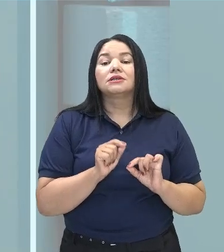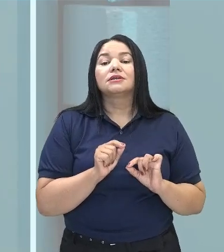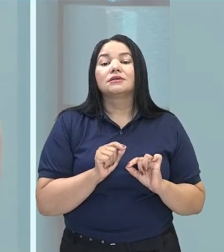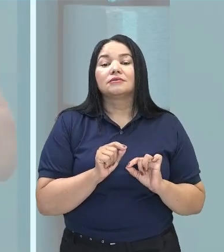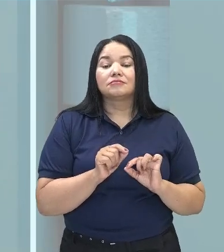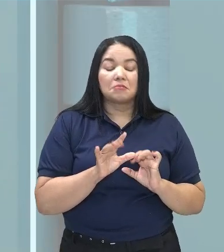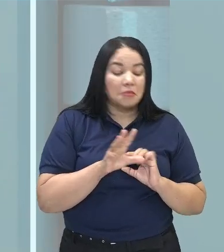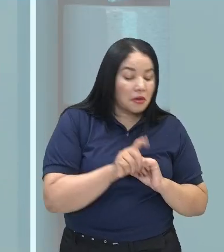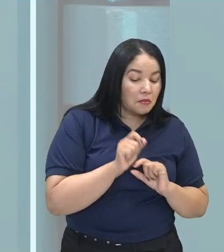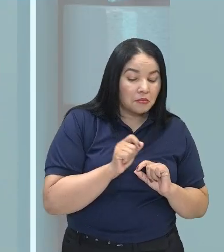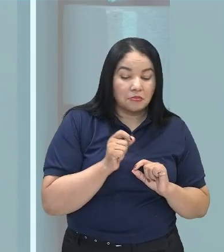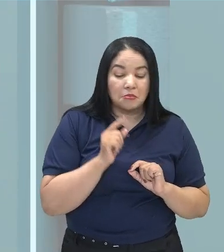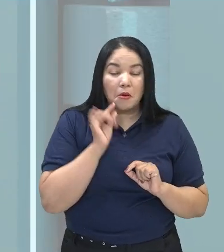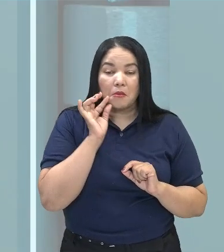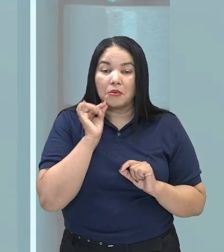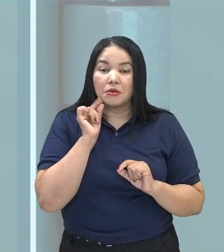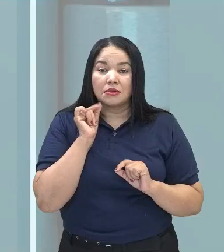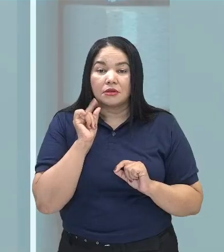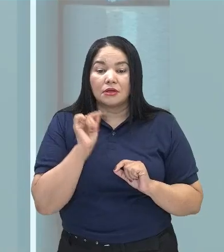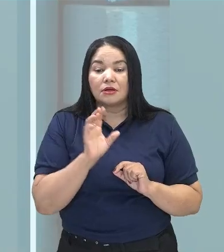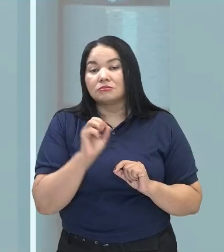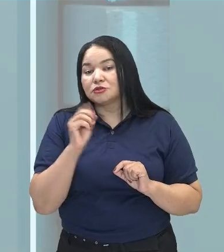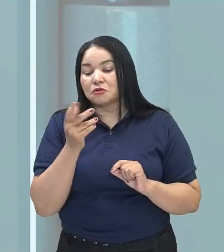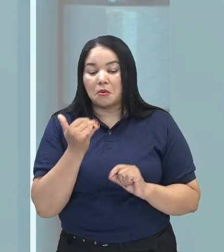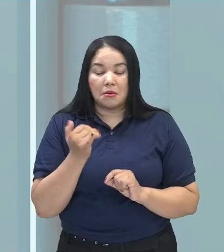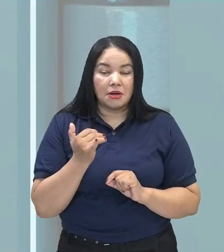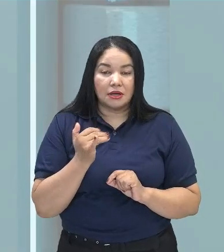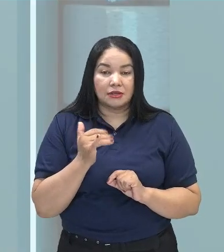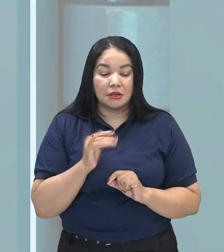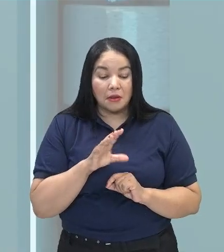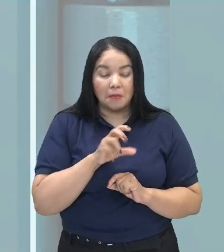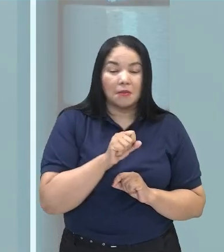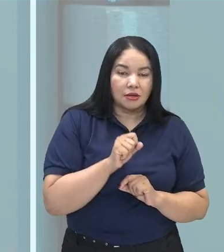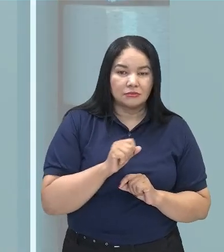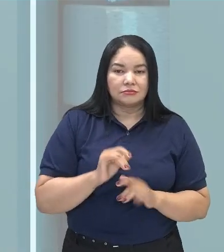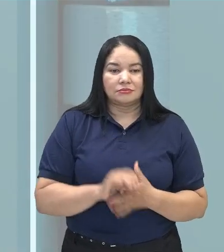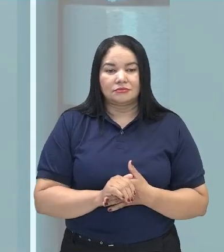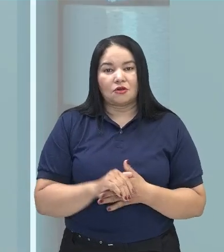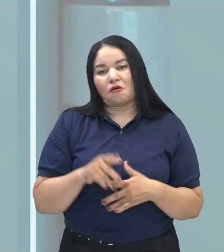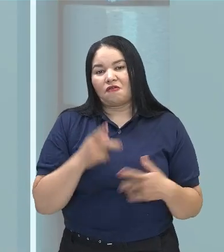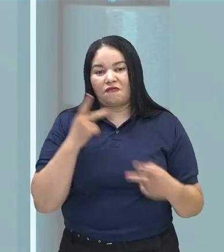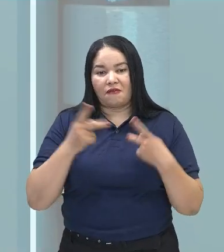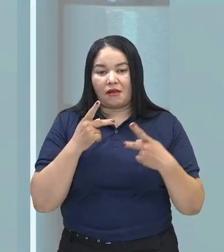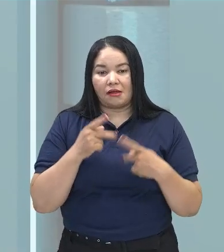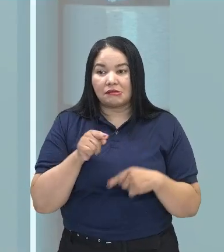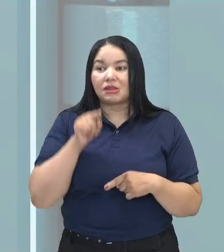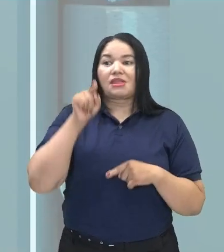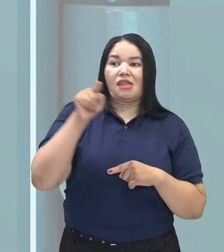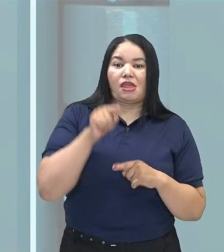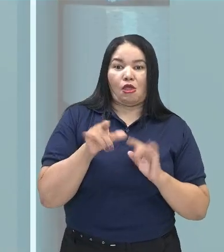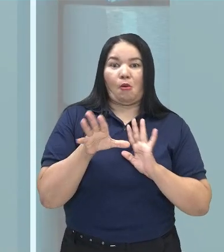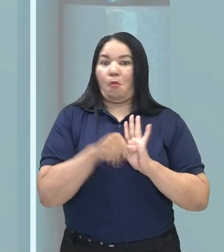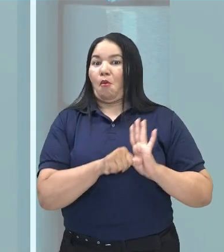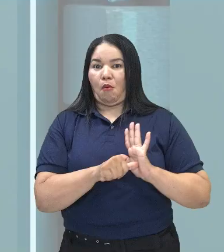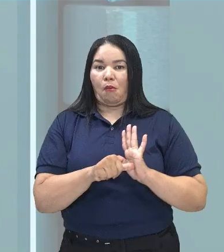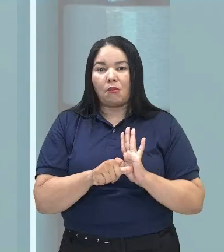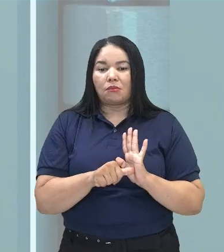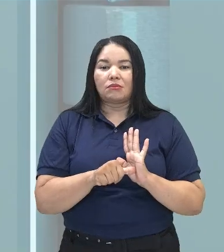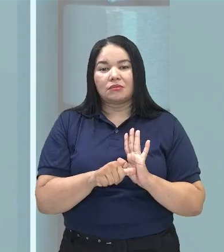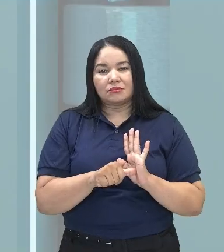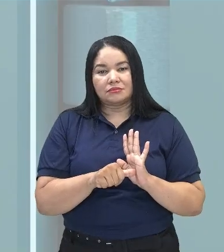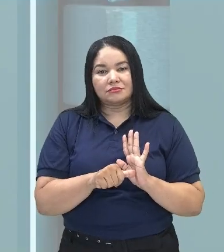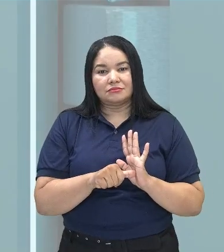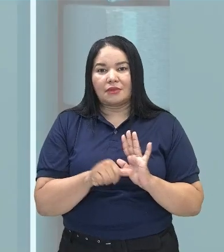meu lápis, a minha caneta, ao invés de dizer fulano roubou minha caneta, né?